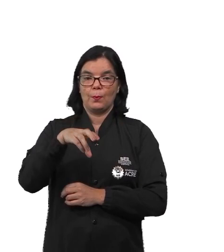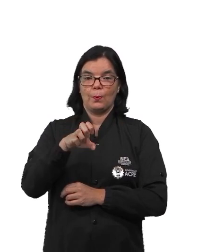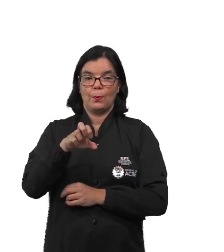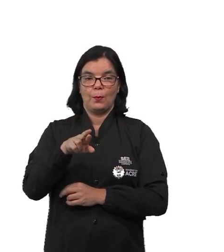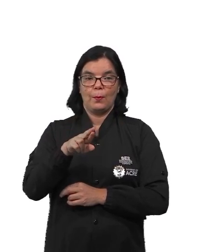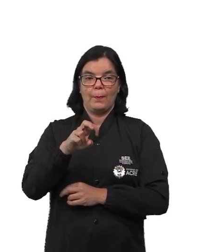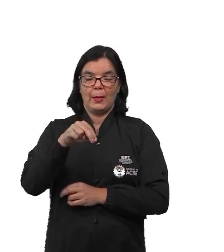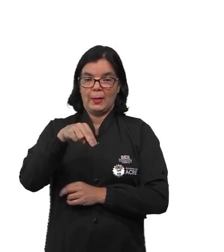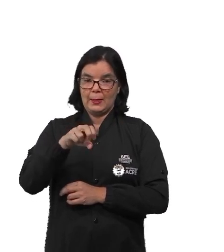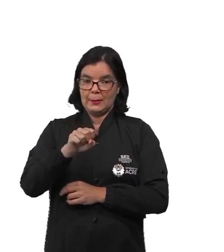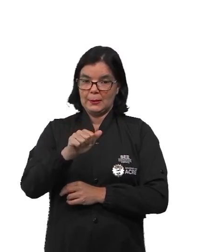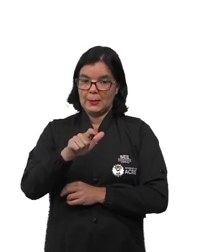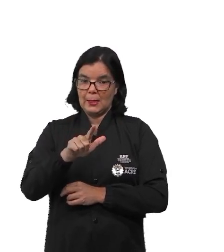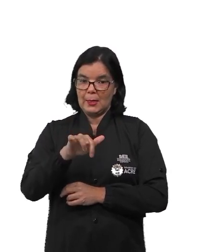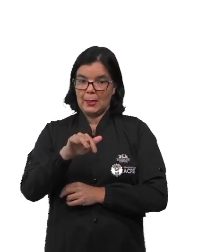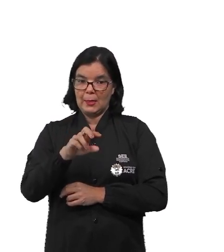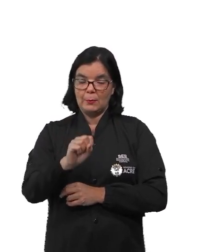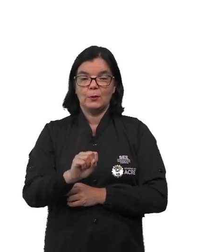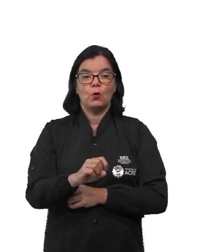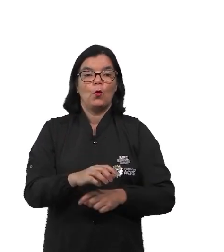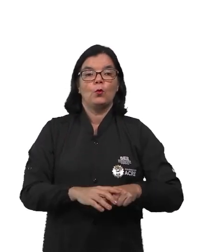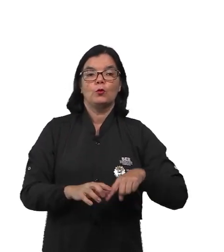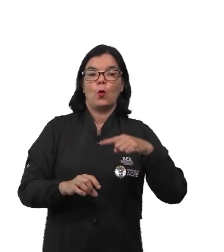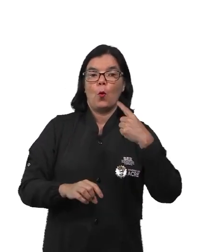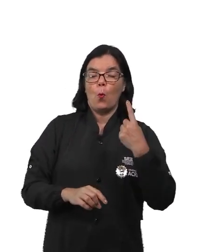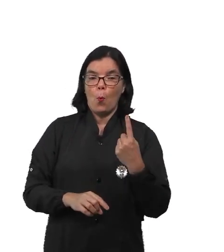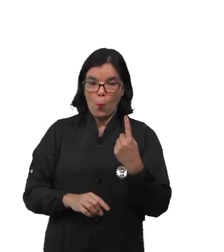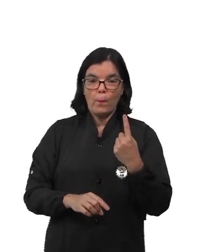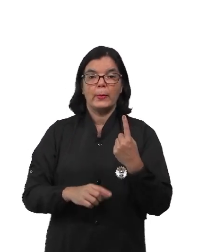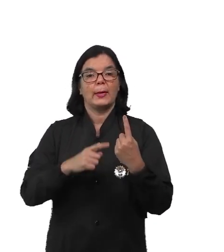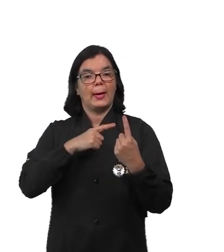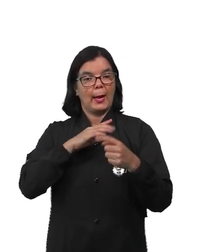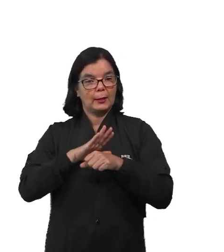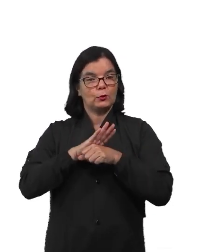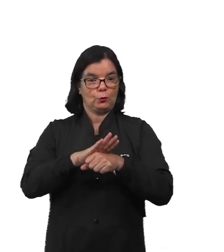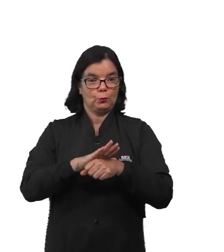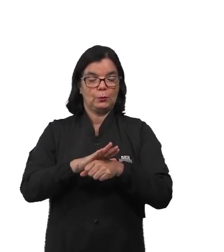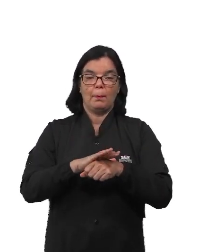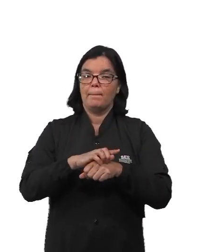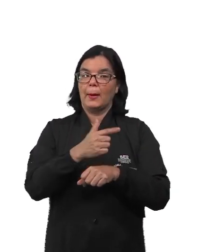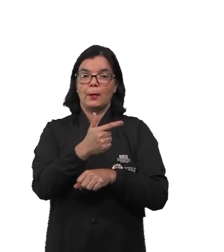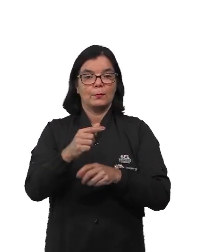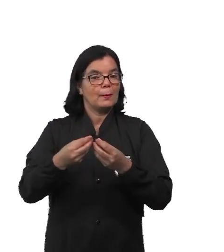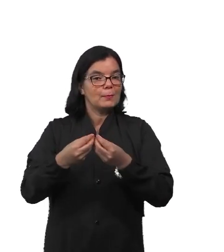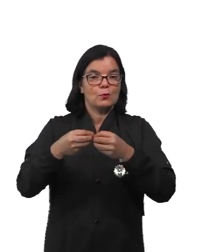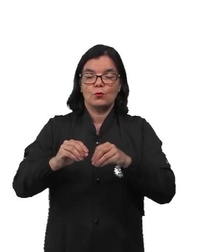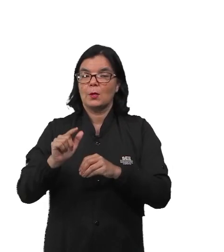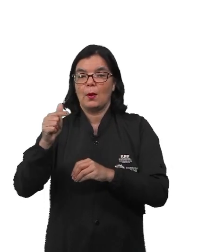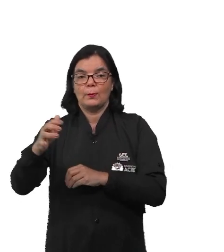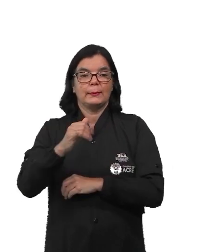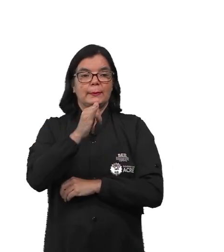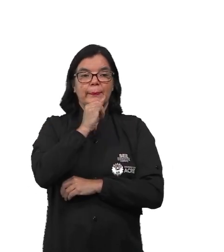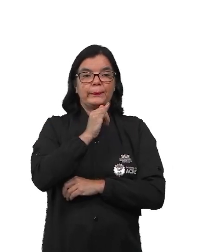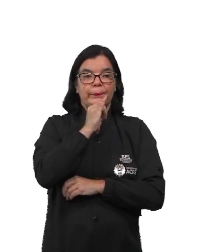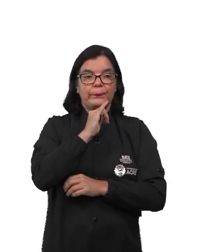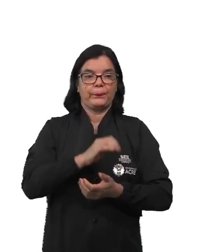Uma espécie é beneficiada sem causar prejuízo ou benefício à outra. Exemplo aqui,